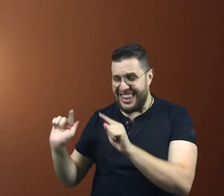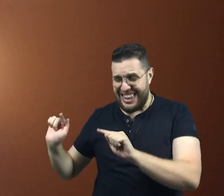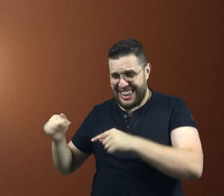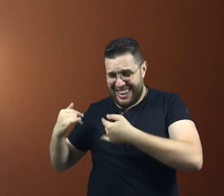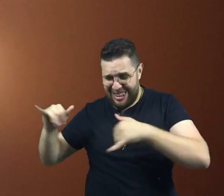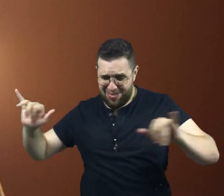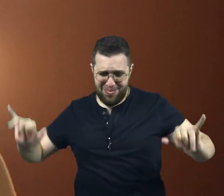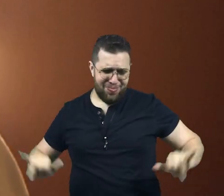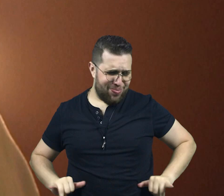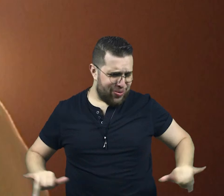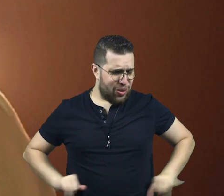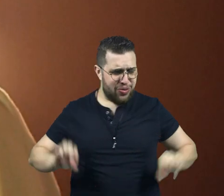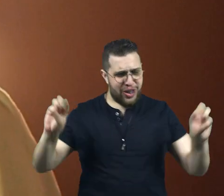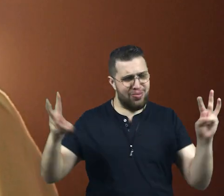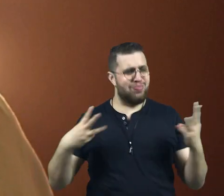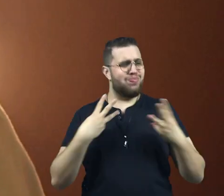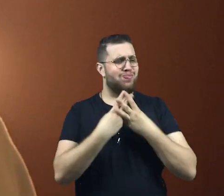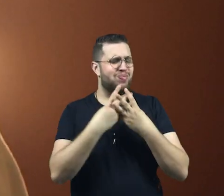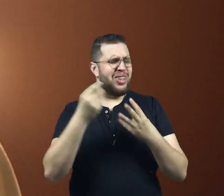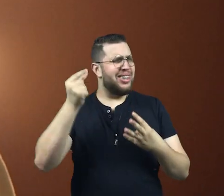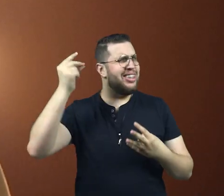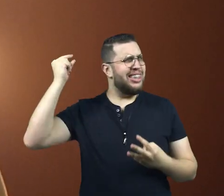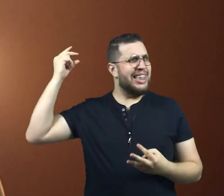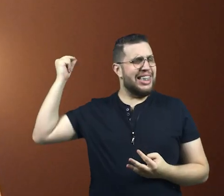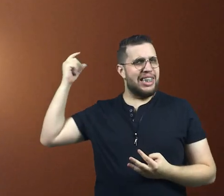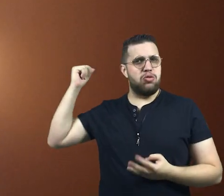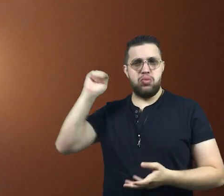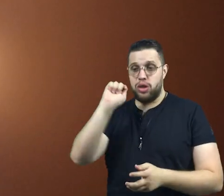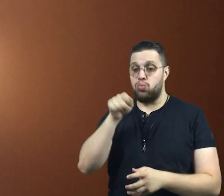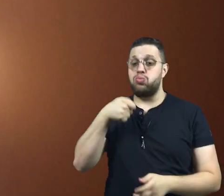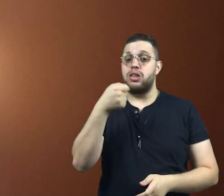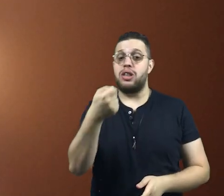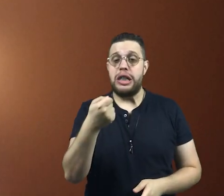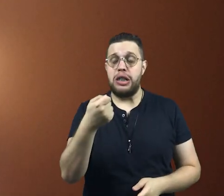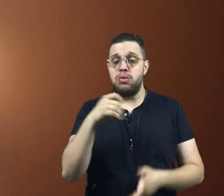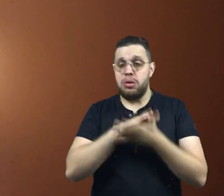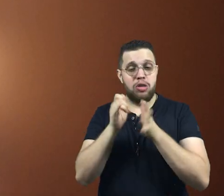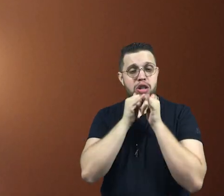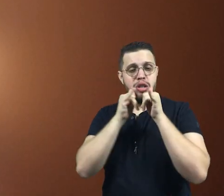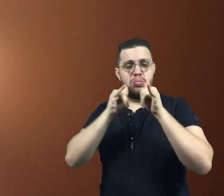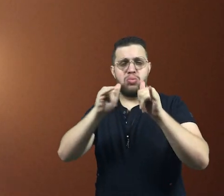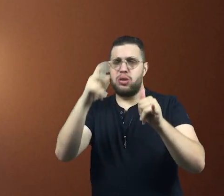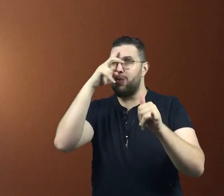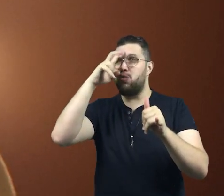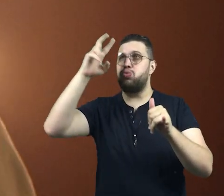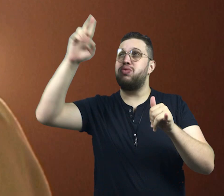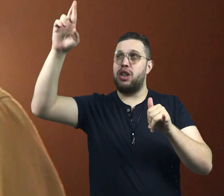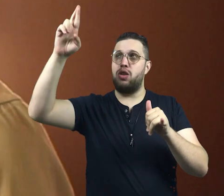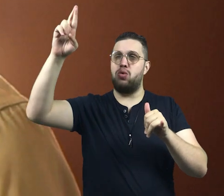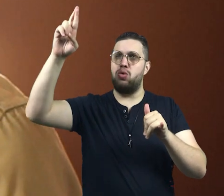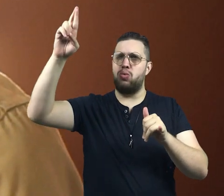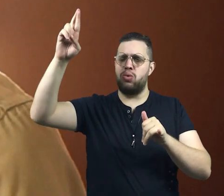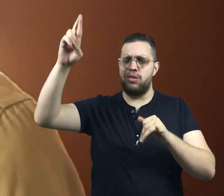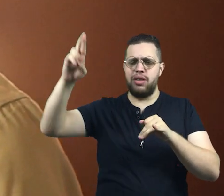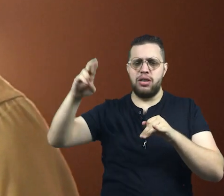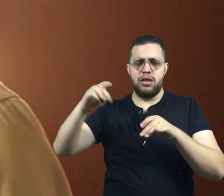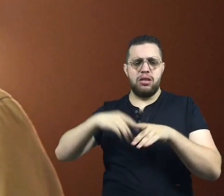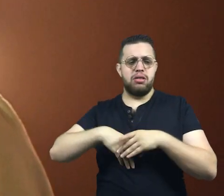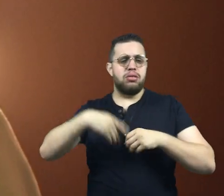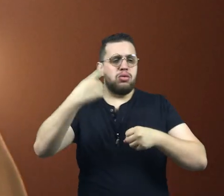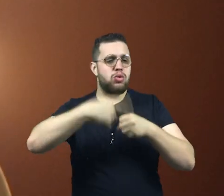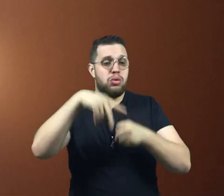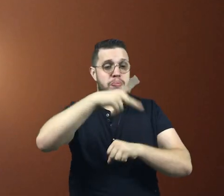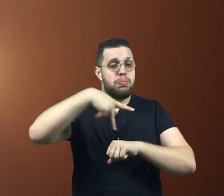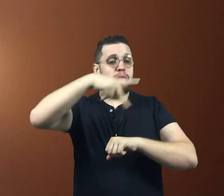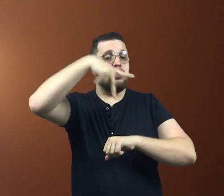escravo por muito tempo. Serão um sinal e um testemunho para o Senhor dos exércitos na terra do Egito.